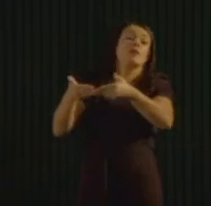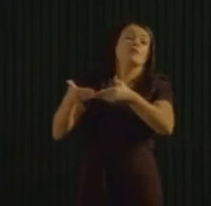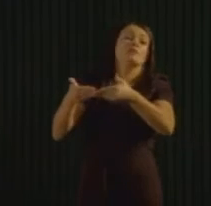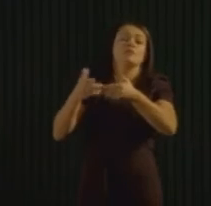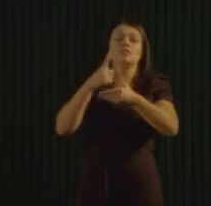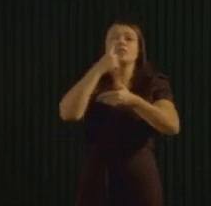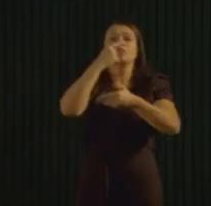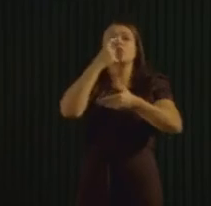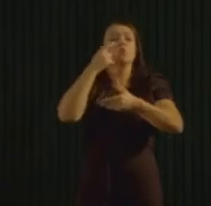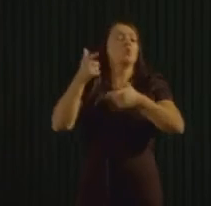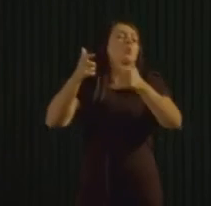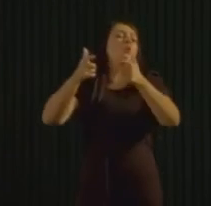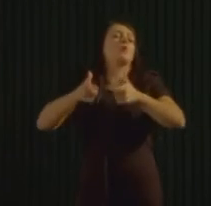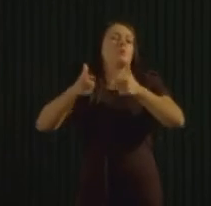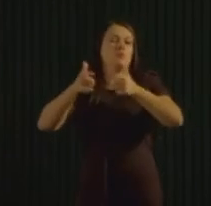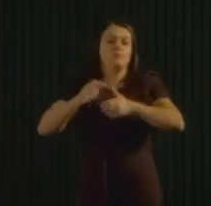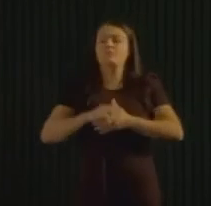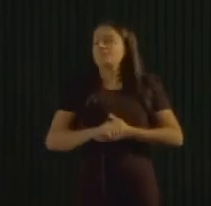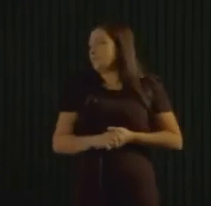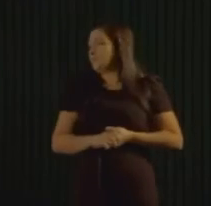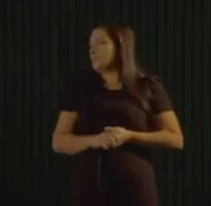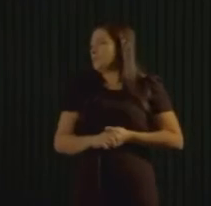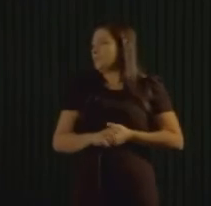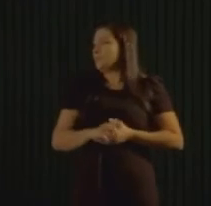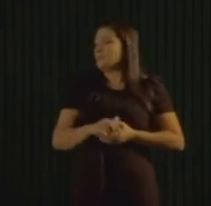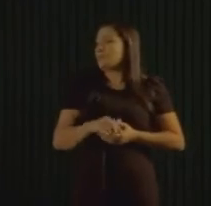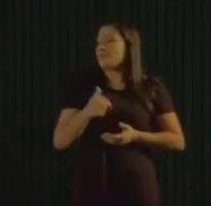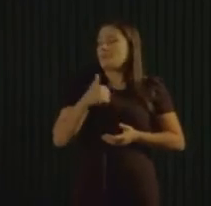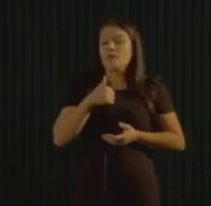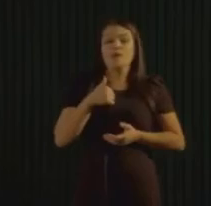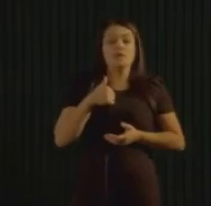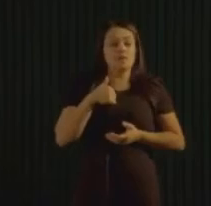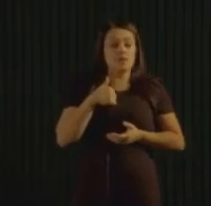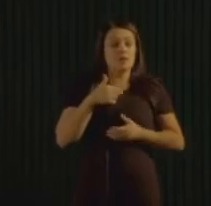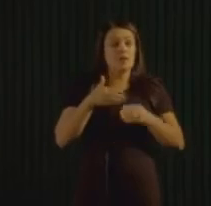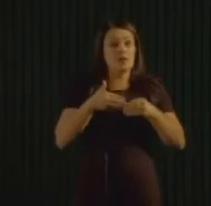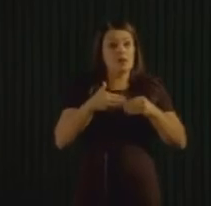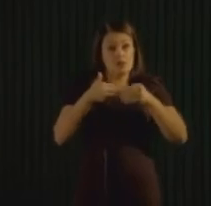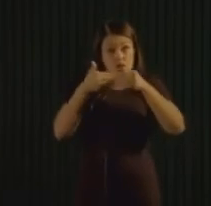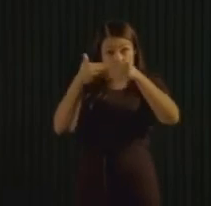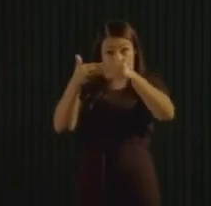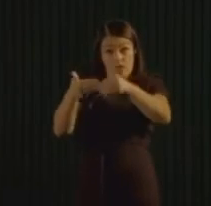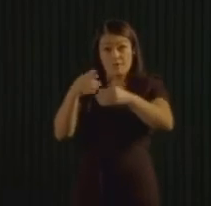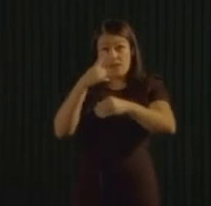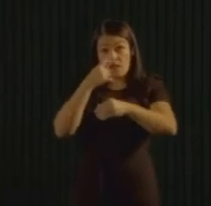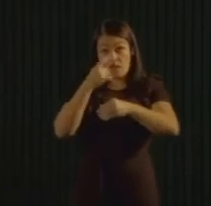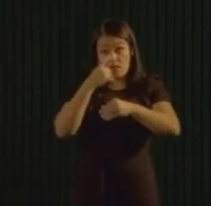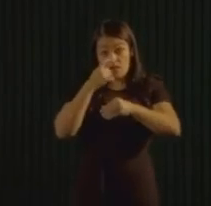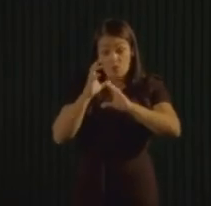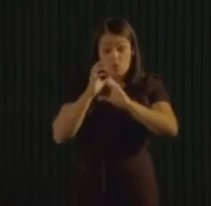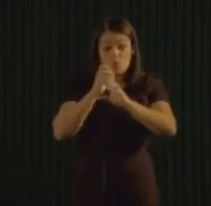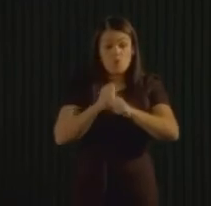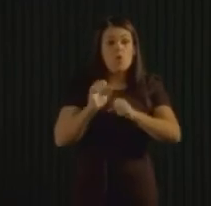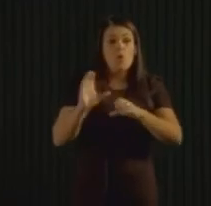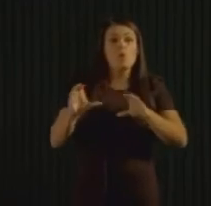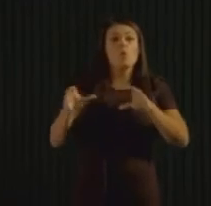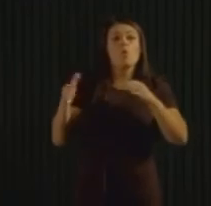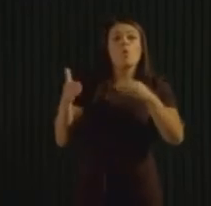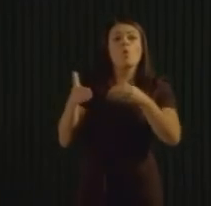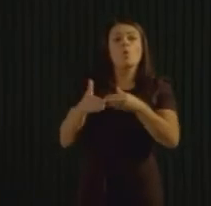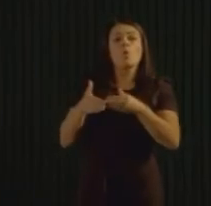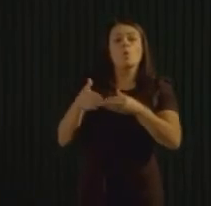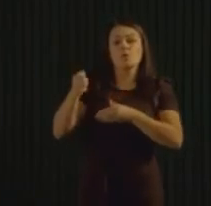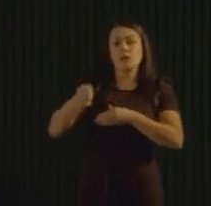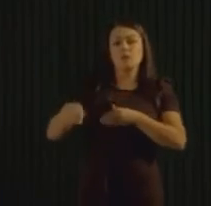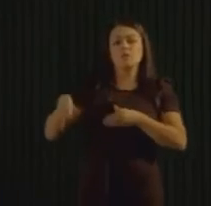com o resíduo depois da limpeza de praia? Dentro do programa Oceano Circular, a gente está conseguindo levar esse resíduo para